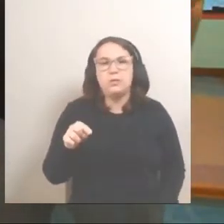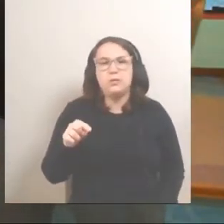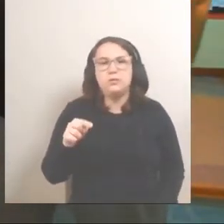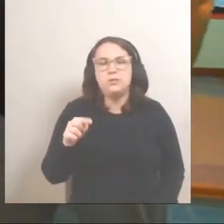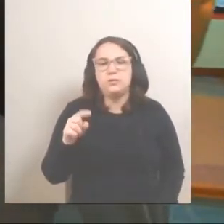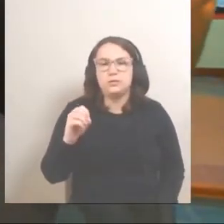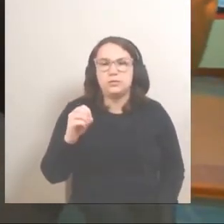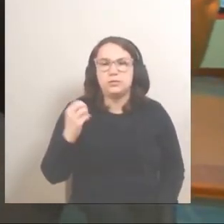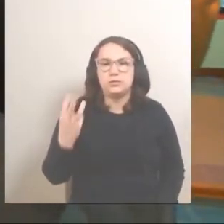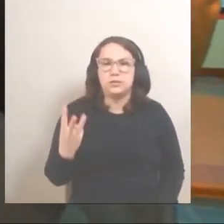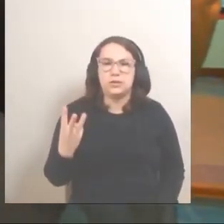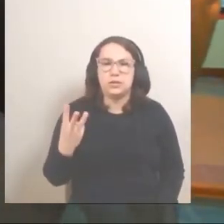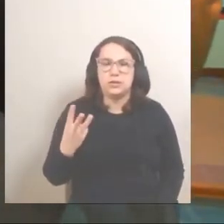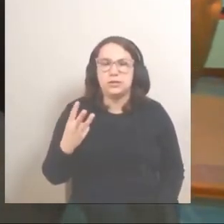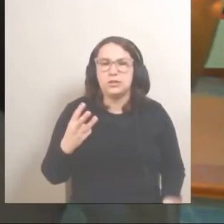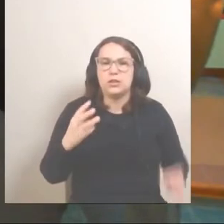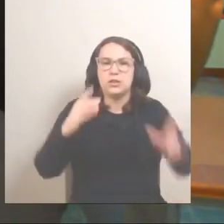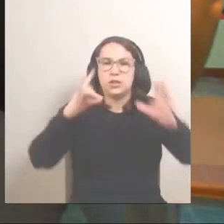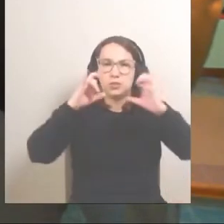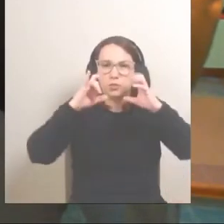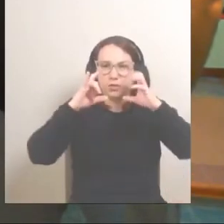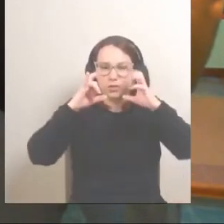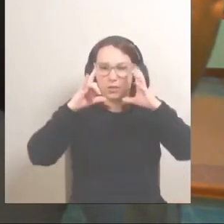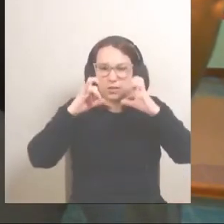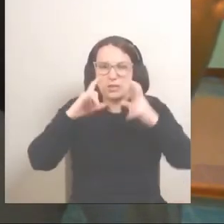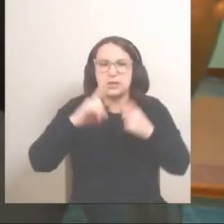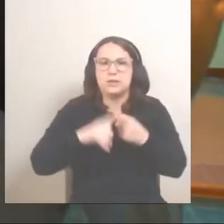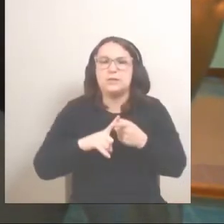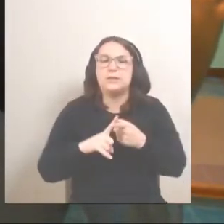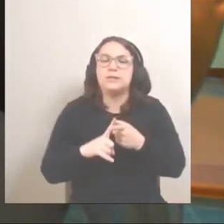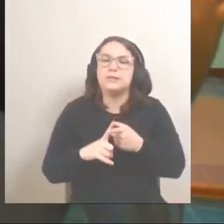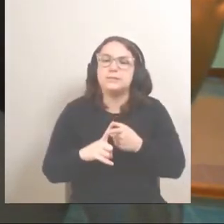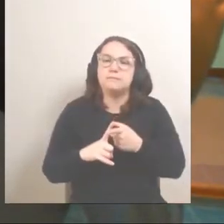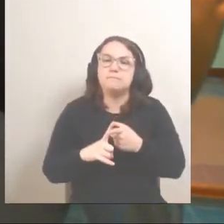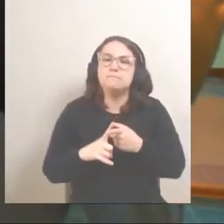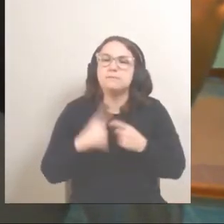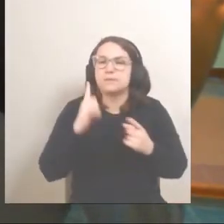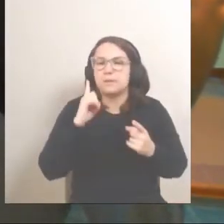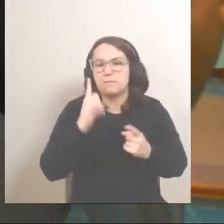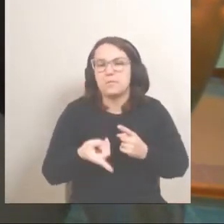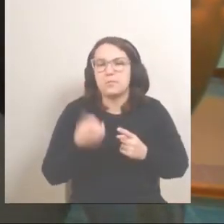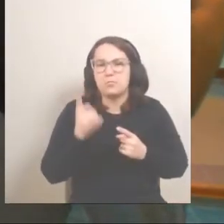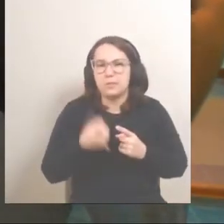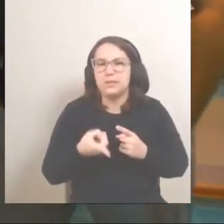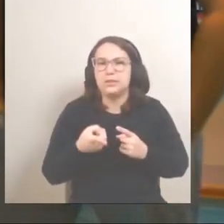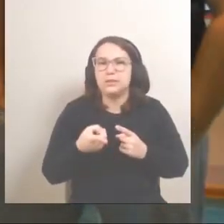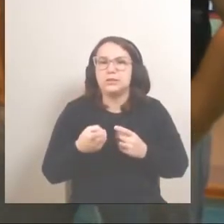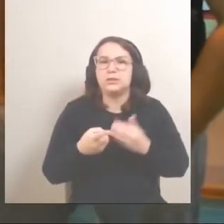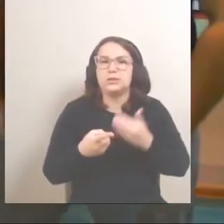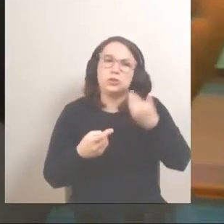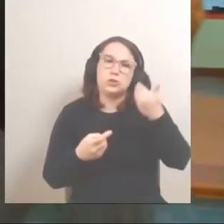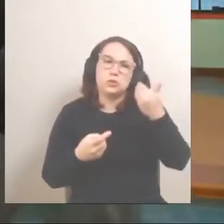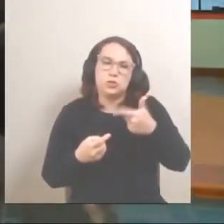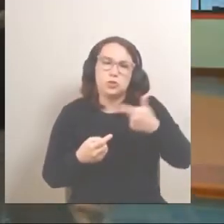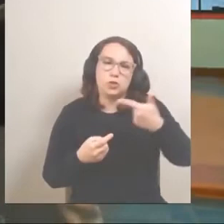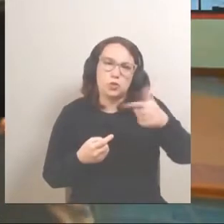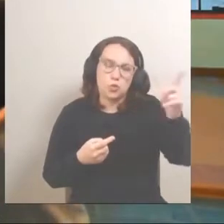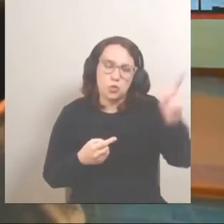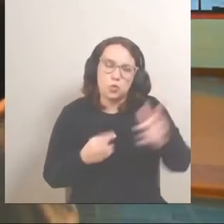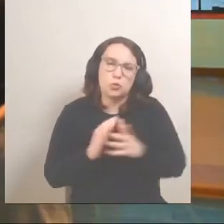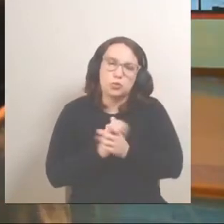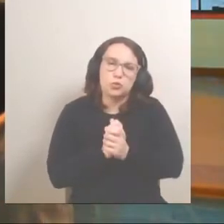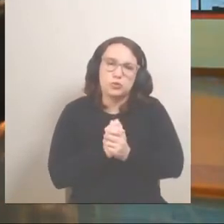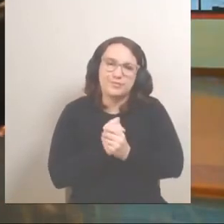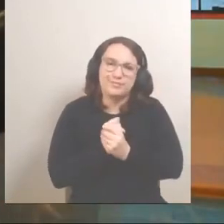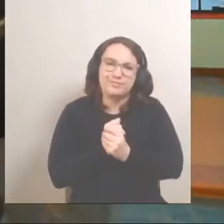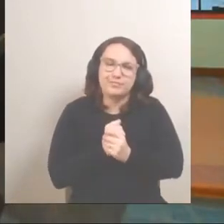14.003 seguidores no Instagram e cerca de 1.000 em outra página também